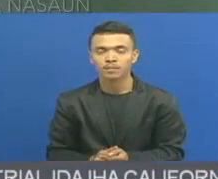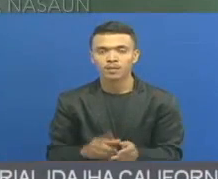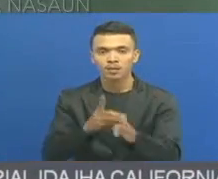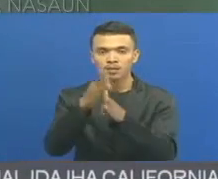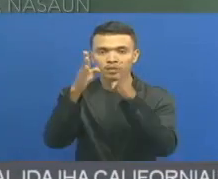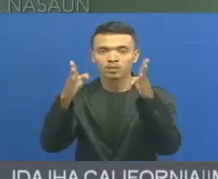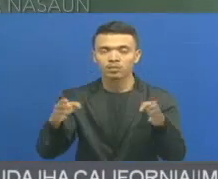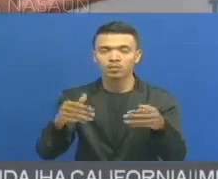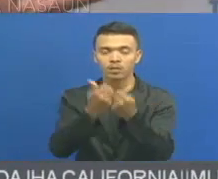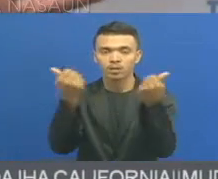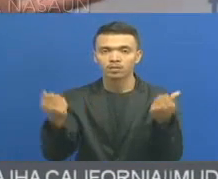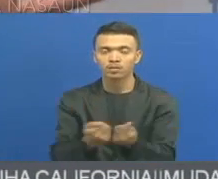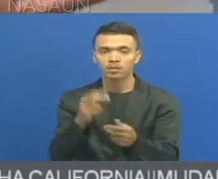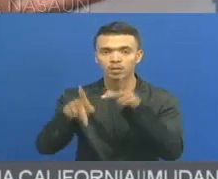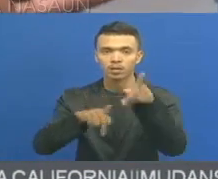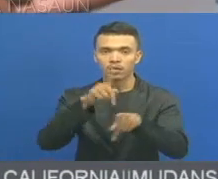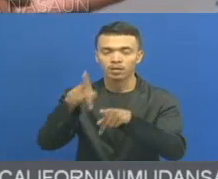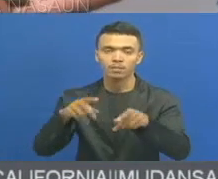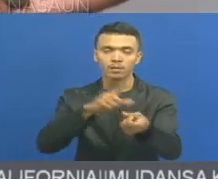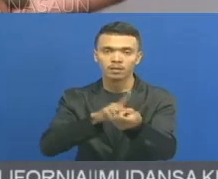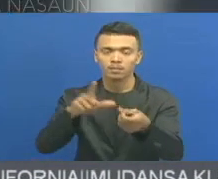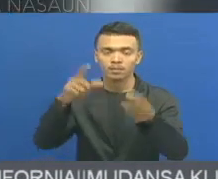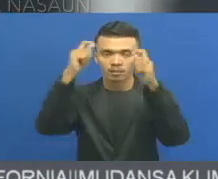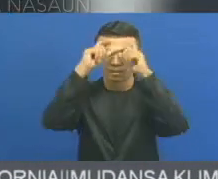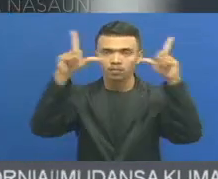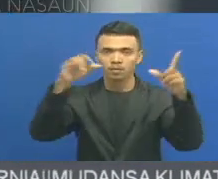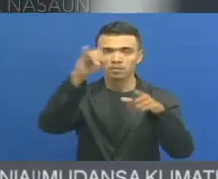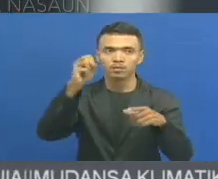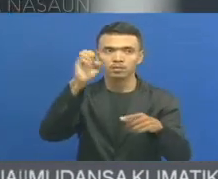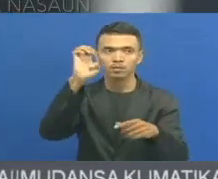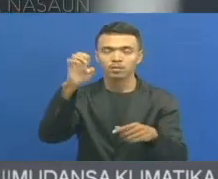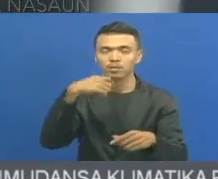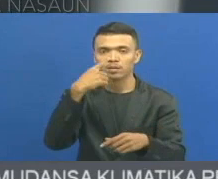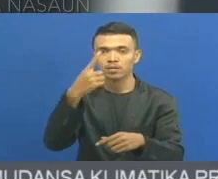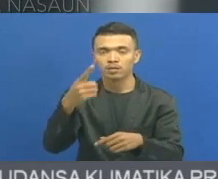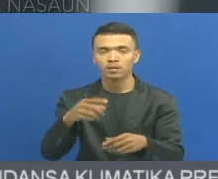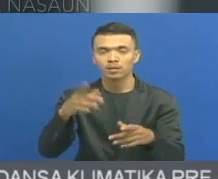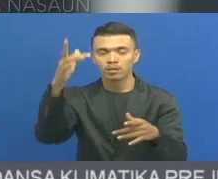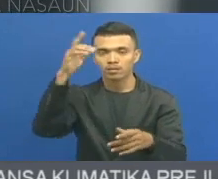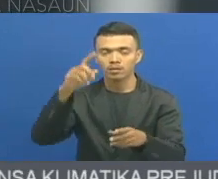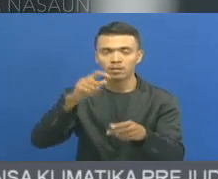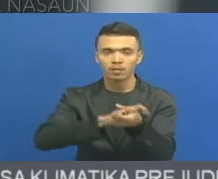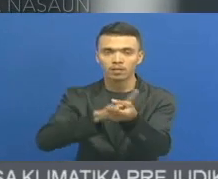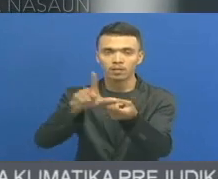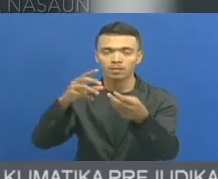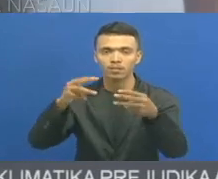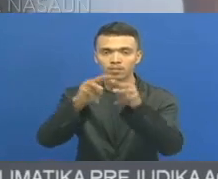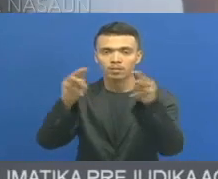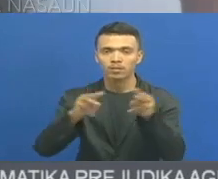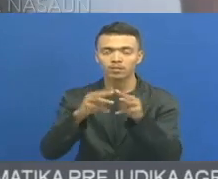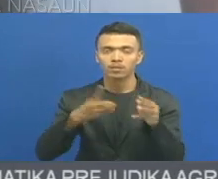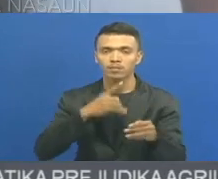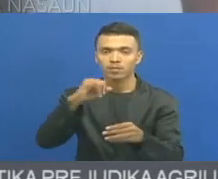Diretor Executivo Associação EMA afeta lepra Timor-Leste, Joel Costa dos Santos, confirma caso lepra e ha município dili afeta russi